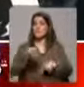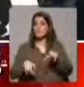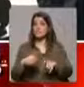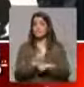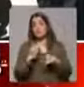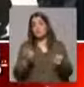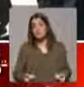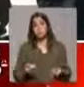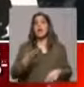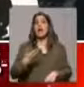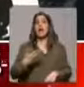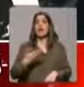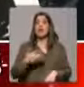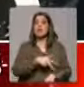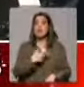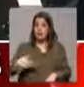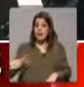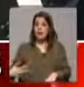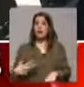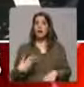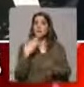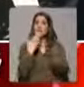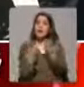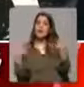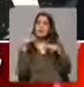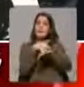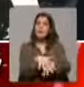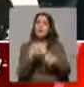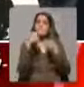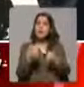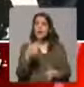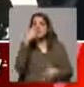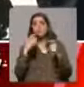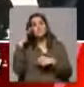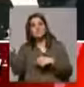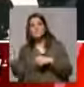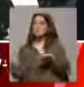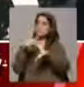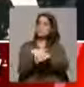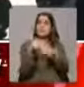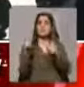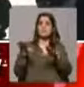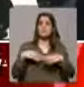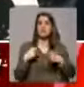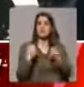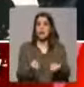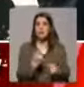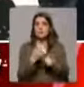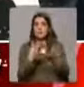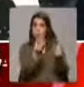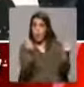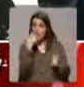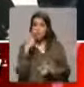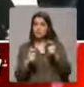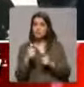país que melhor e mais integra os seus imigrantes. É verdade que muitos destas pessoas que têm